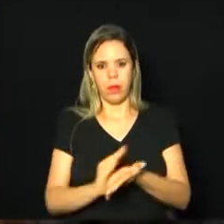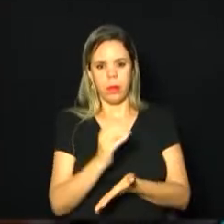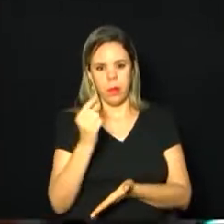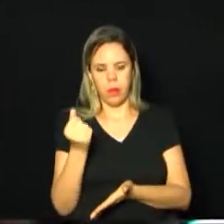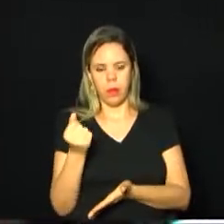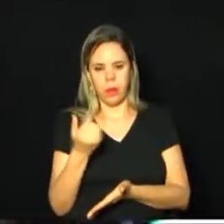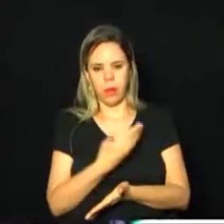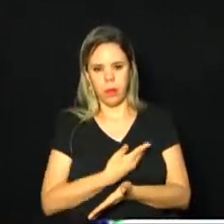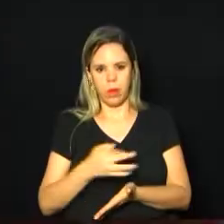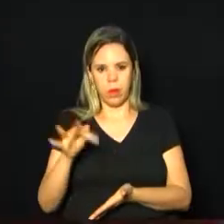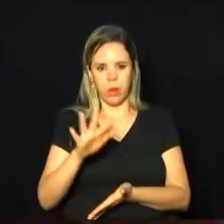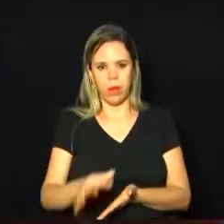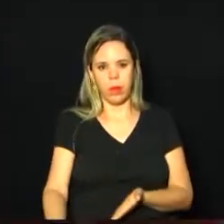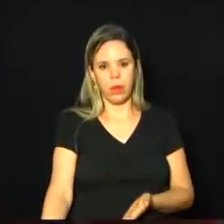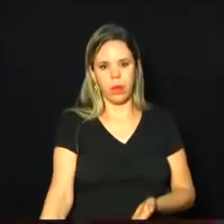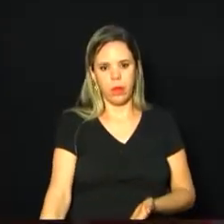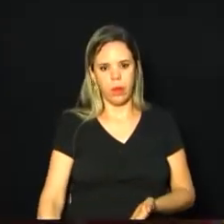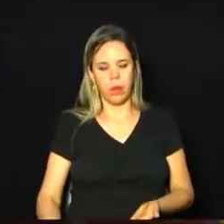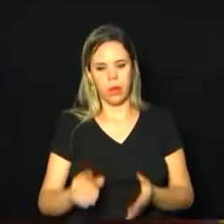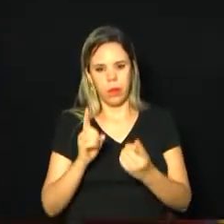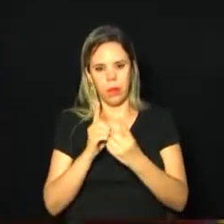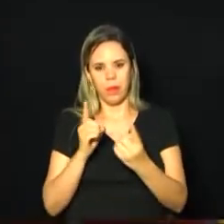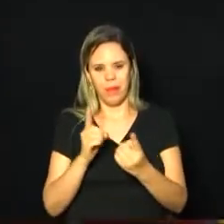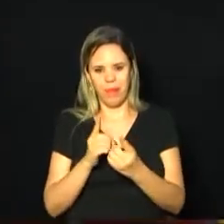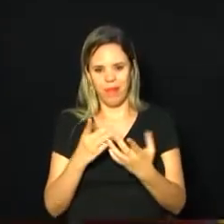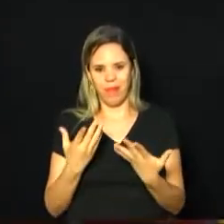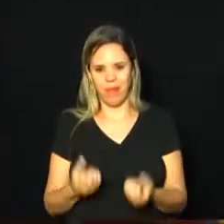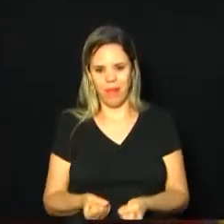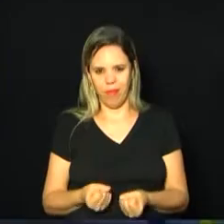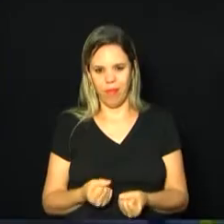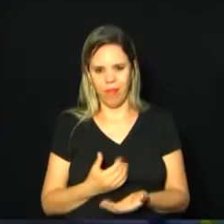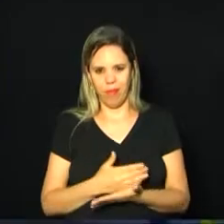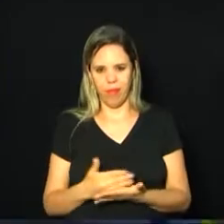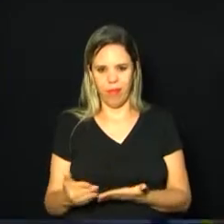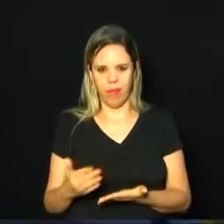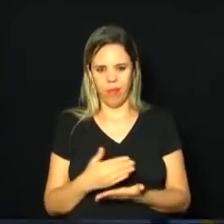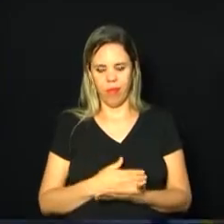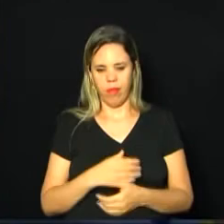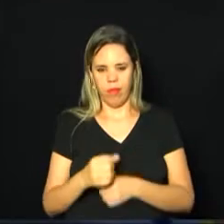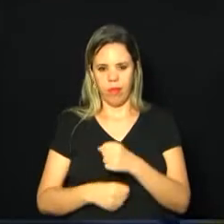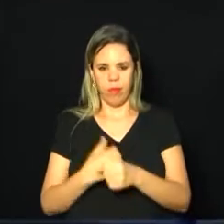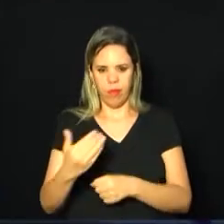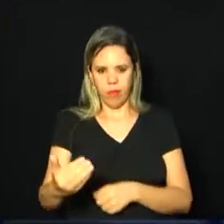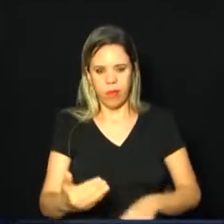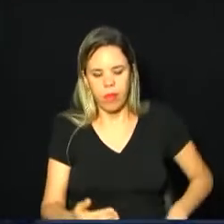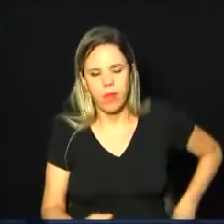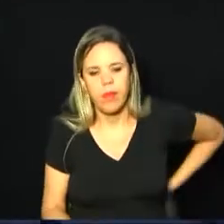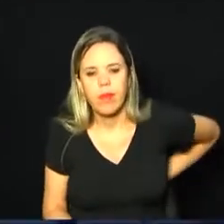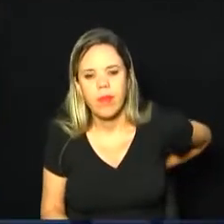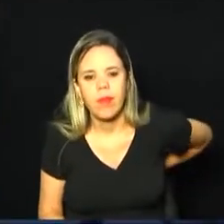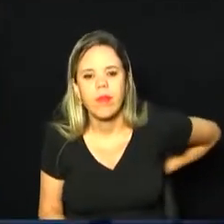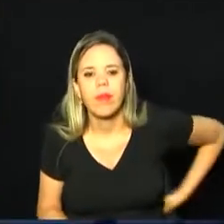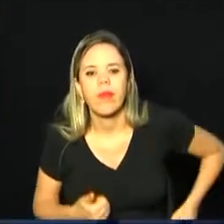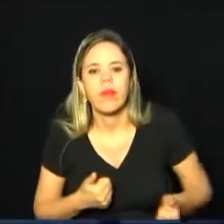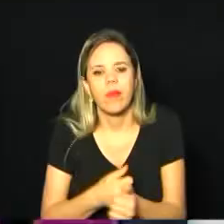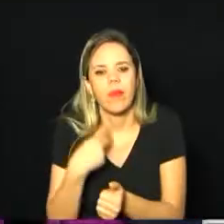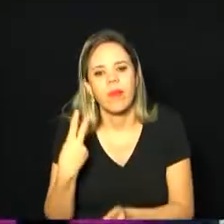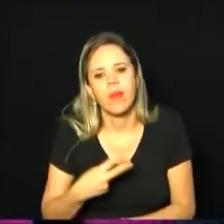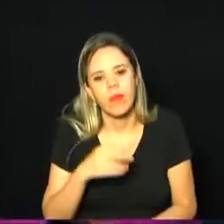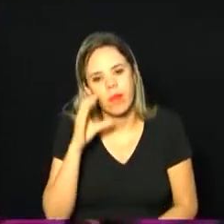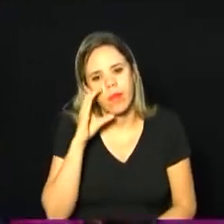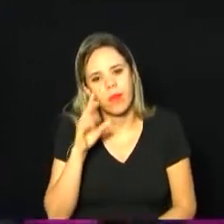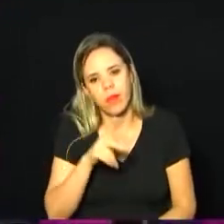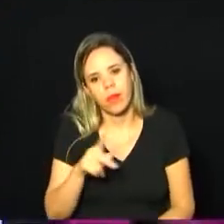do governo federal o serviço previsto para se iniciar no começo do ano que vem Será acompanhado pelo vereador